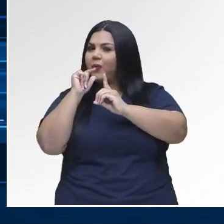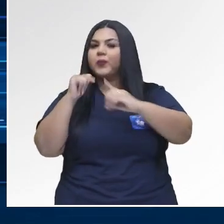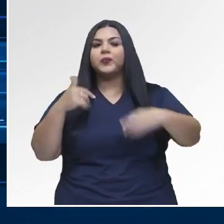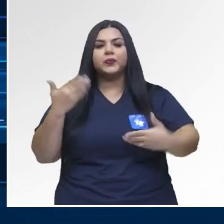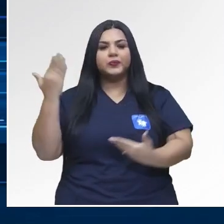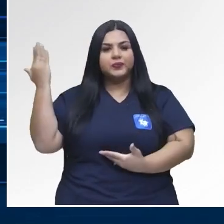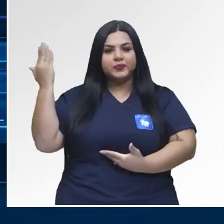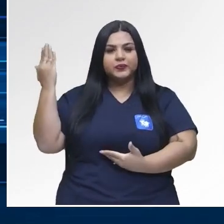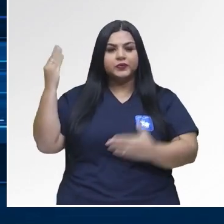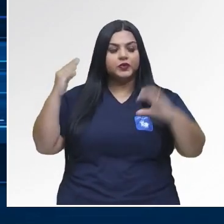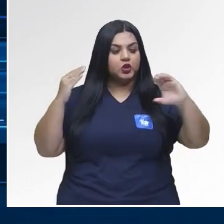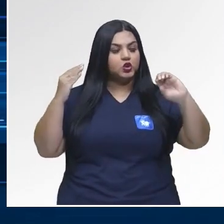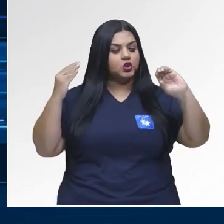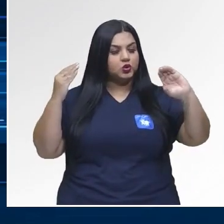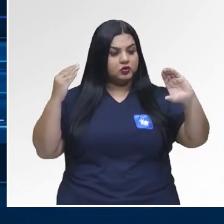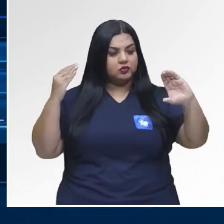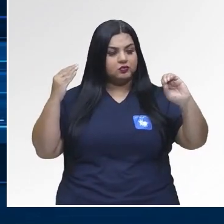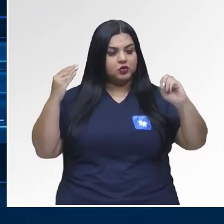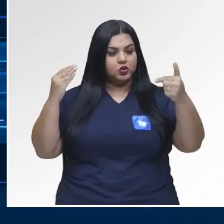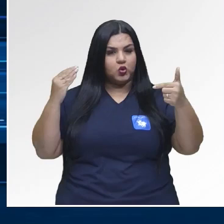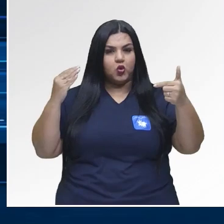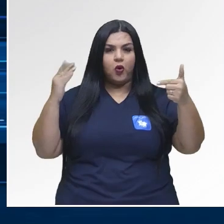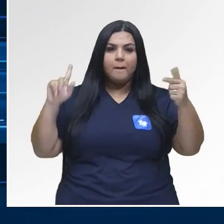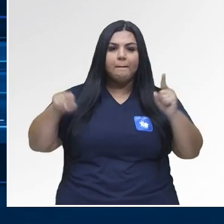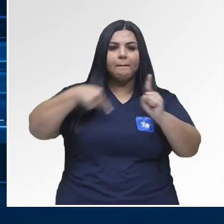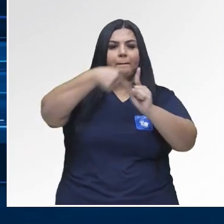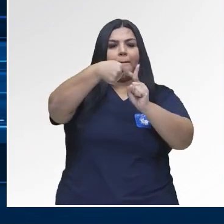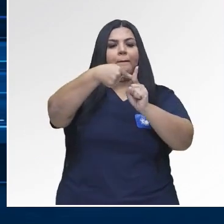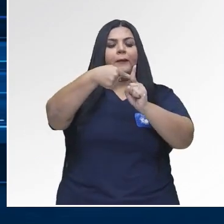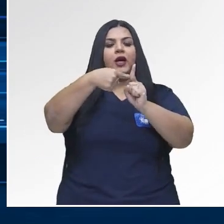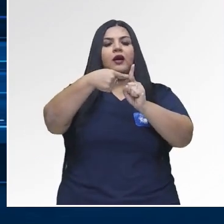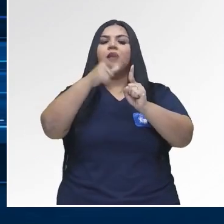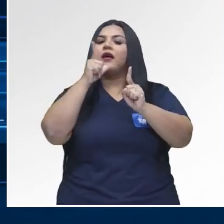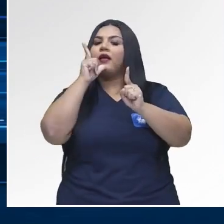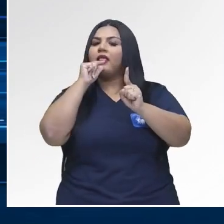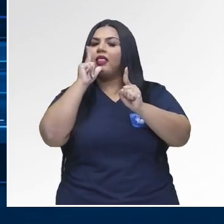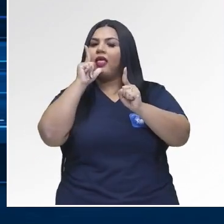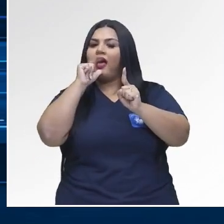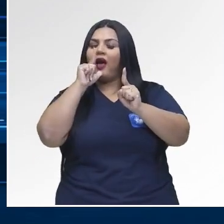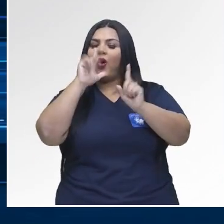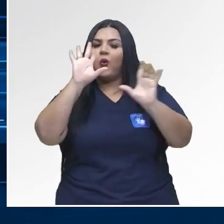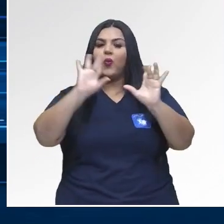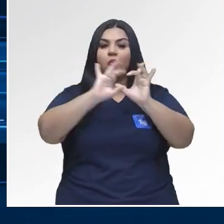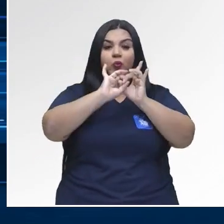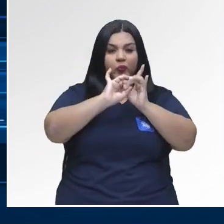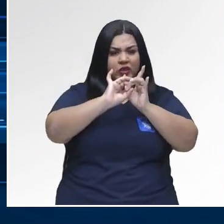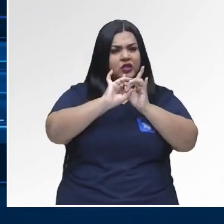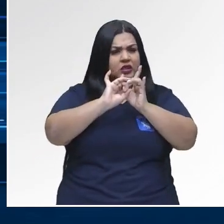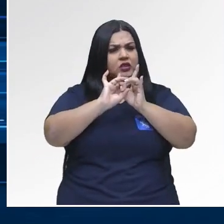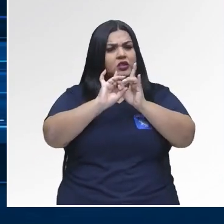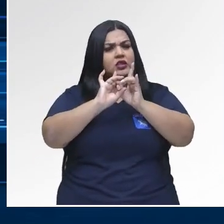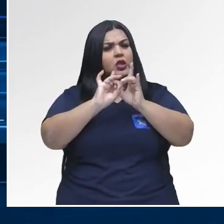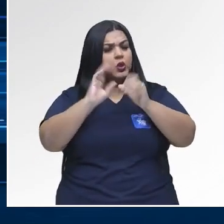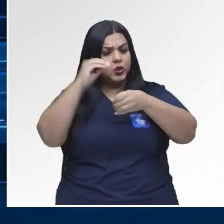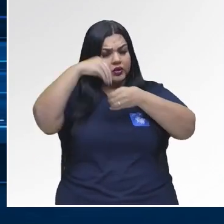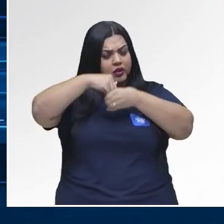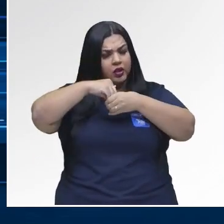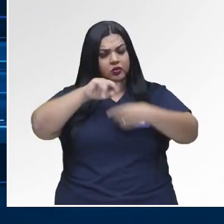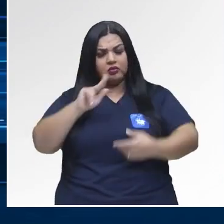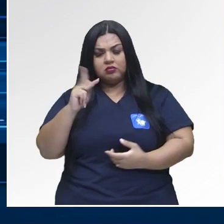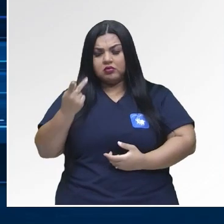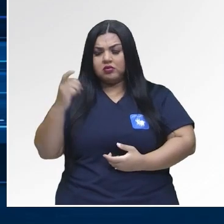Bem aqui, olha só. E aí o que acontece? O gás carbônico ele circula no nosso corpo não só dentro das hemácias, mas